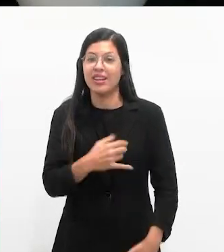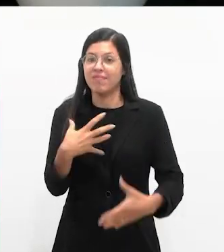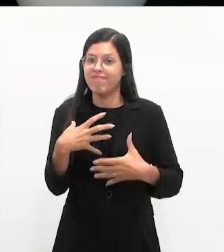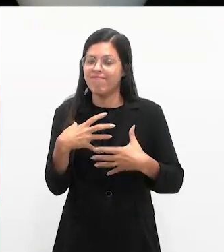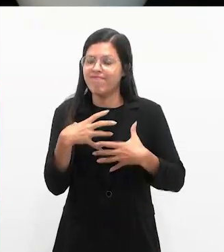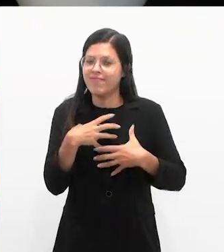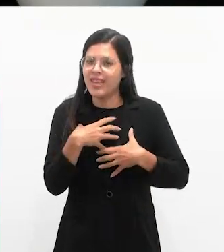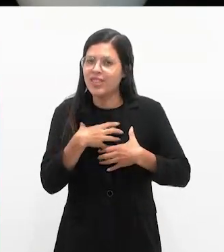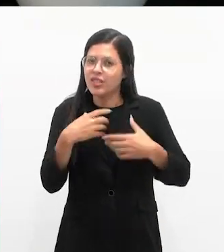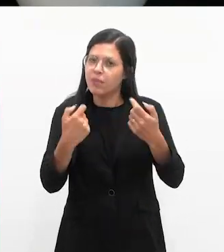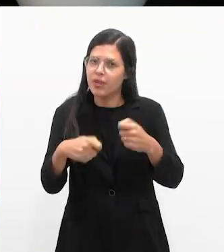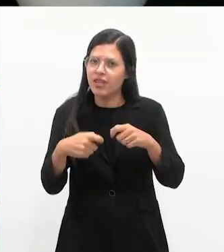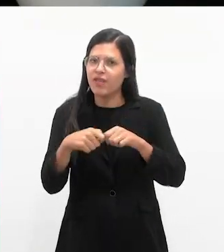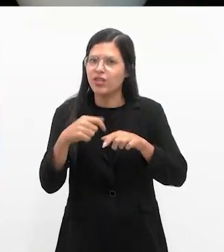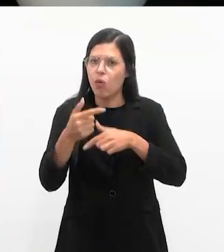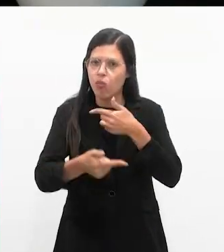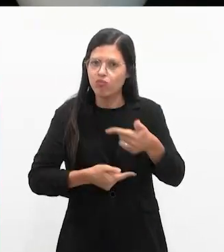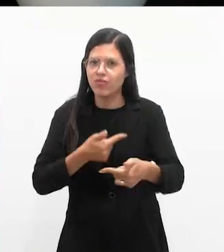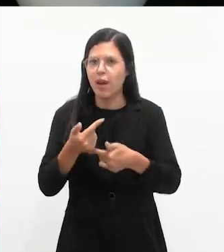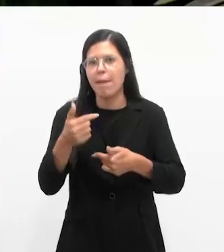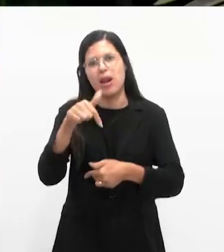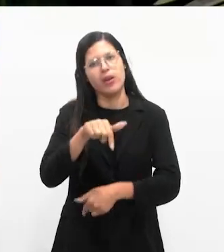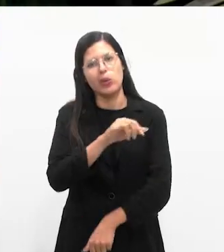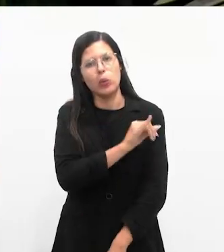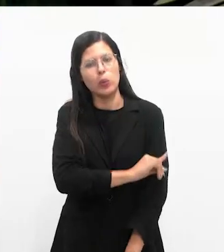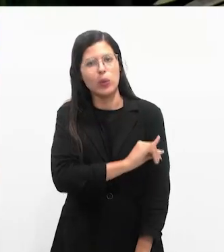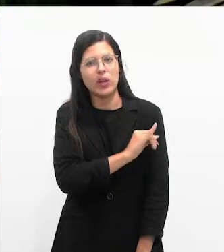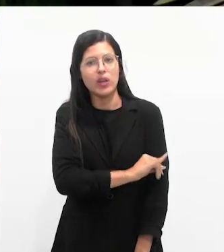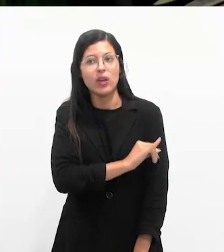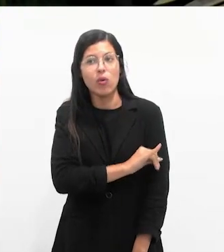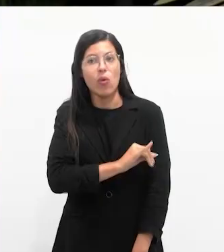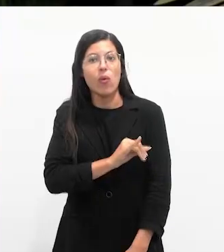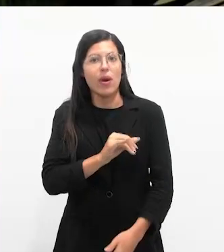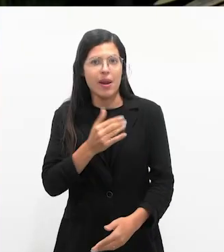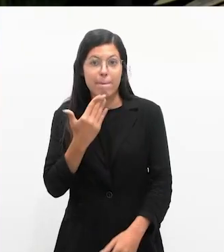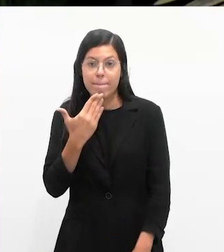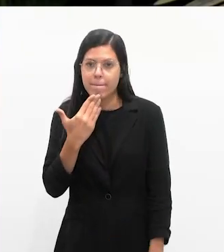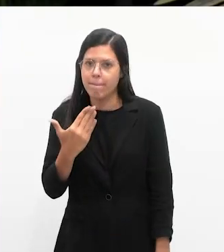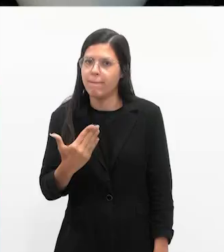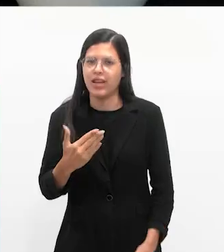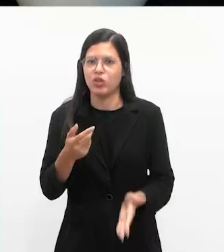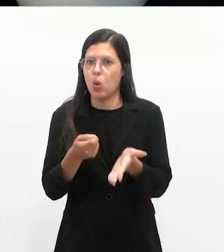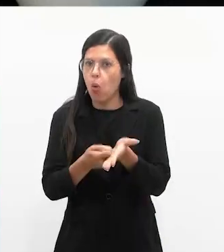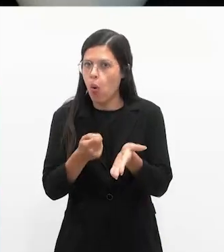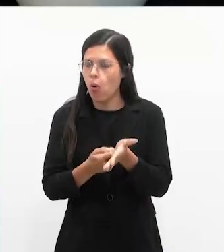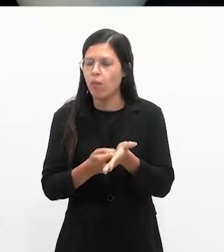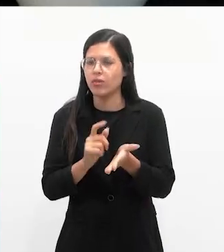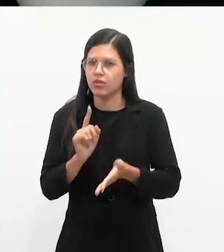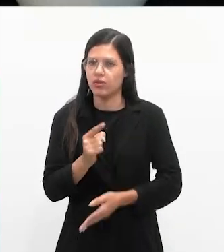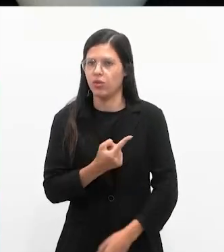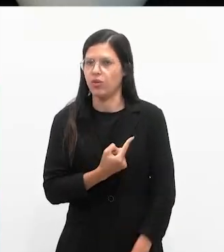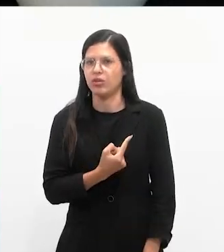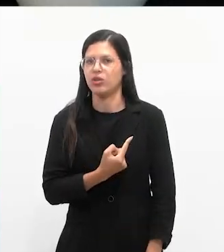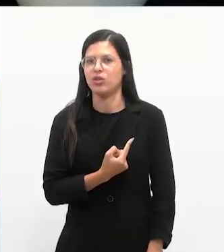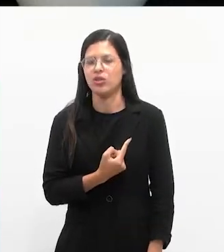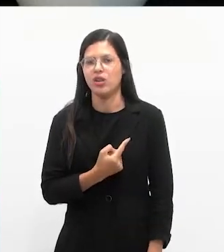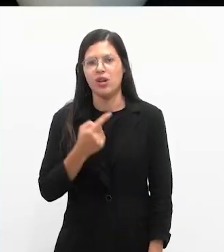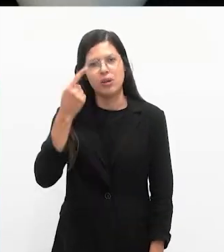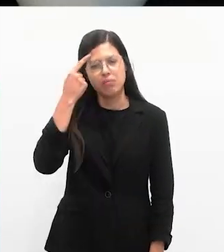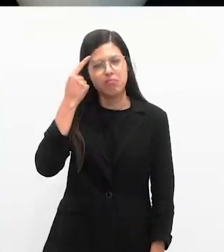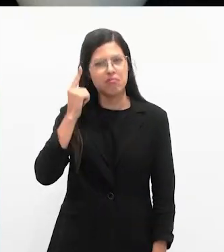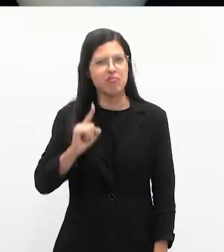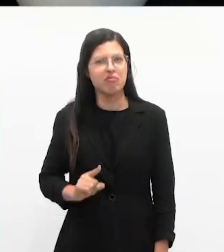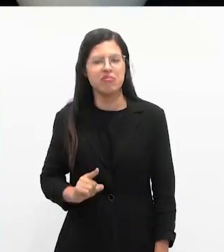sente a necessidade de se fazer um trabalho ainda muito grande aqui. Ele cobra da gente isso, né? Então, eu não